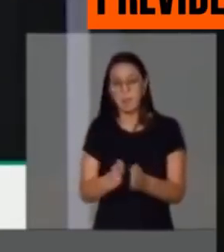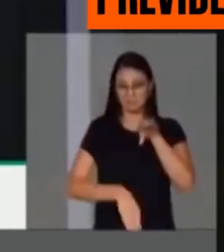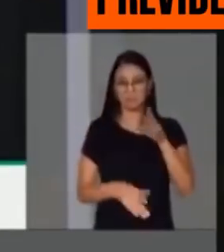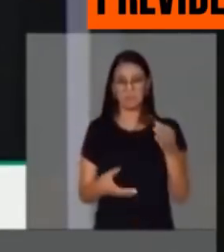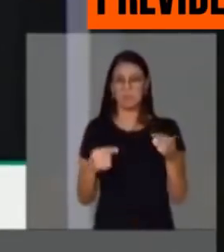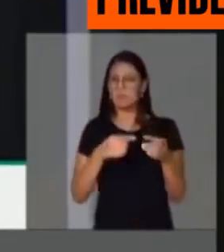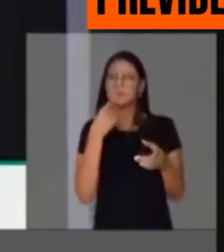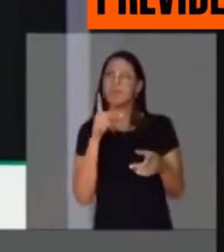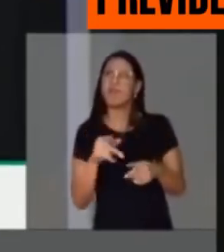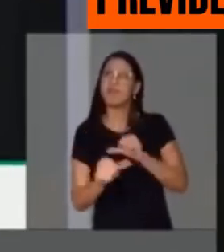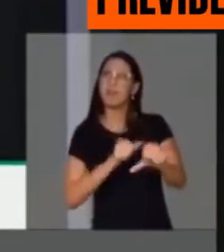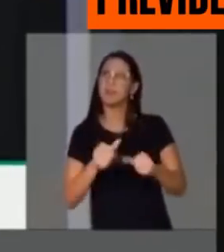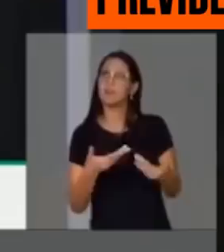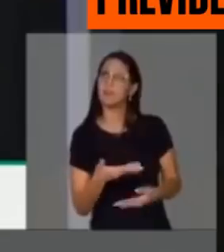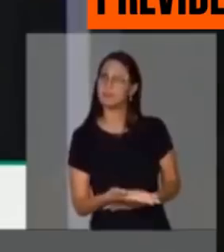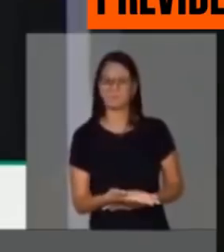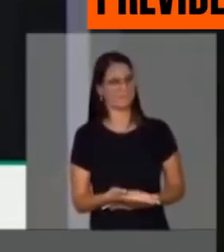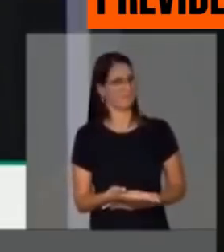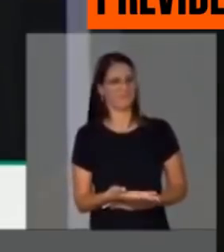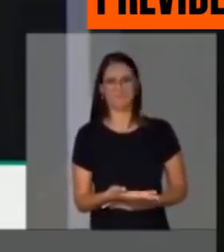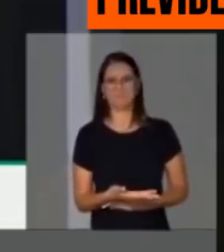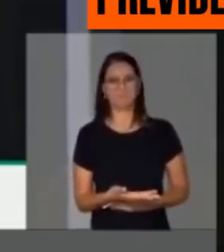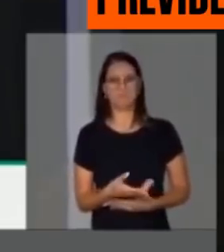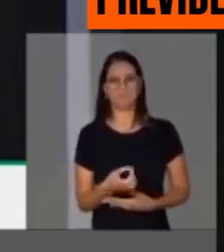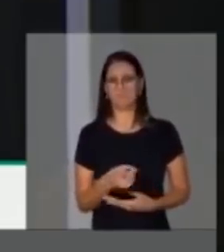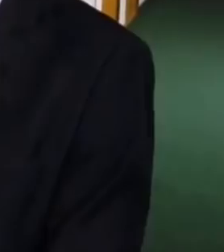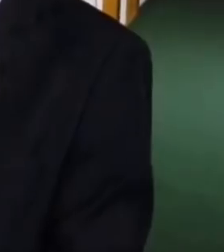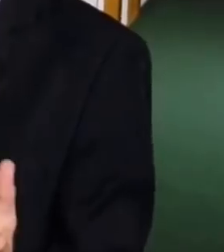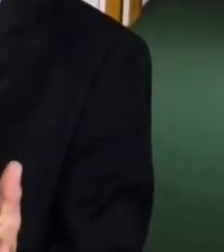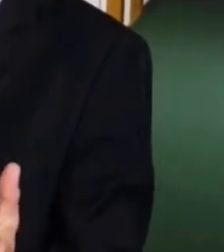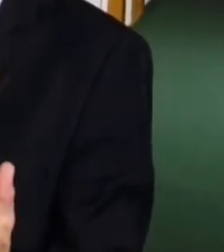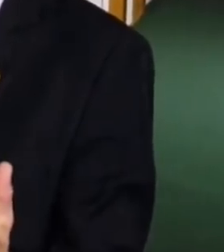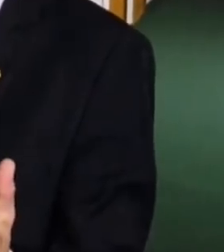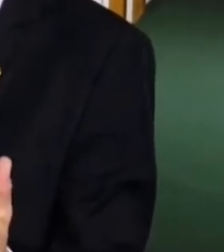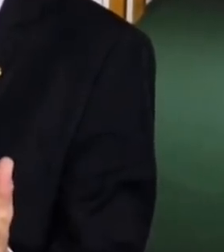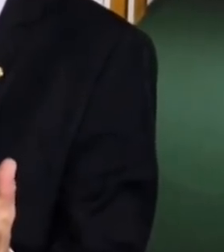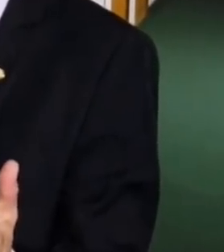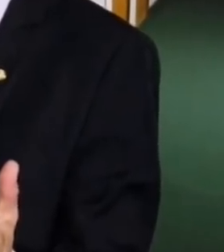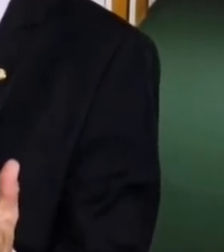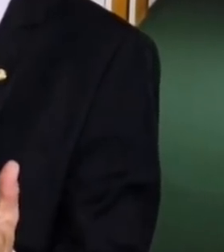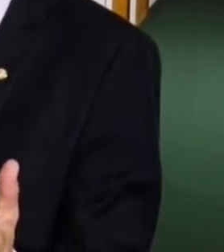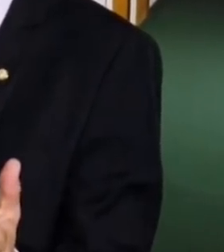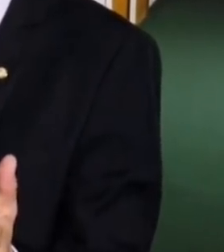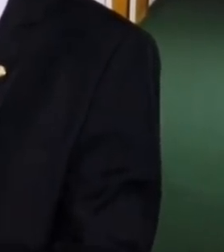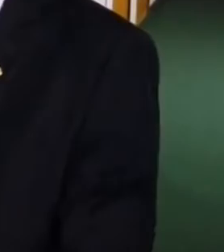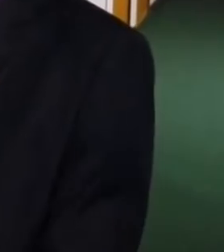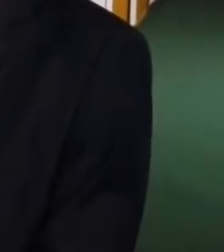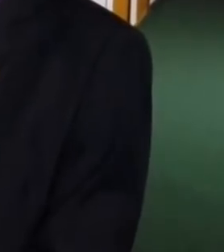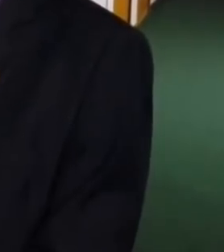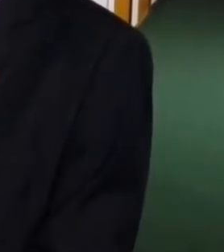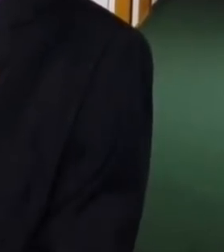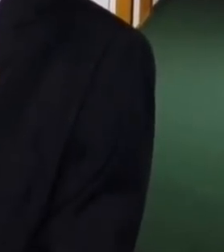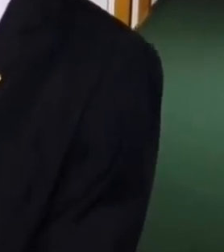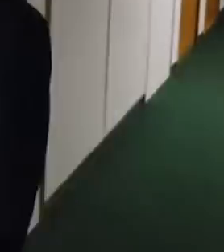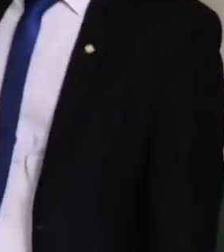à pobreza, mas não fala em reforma da Previdência, não passa de hipócrita. Hoje nós vamos ter um tutorial sobre como despetizar